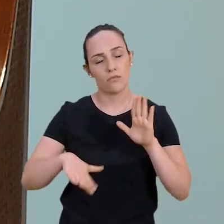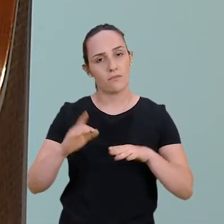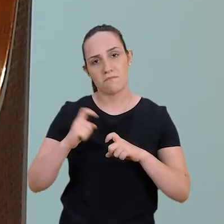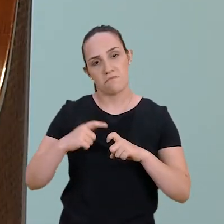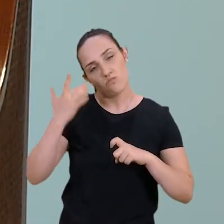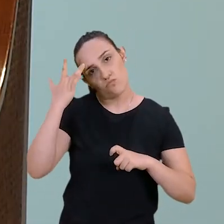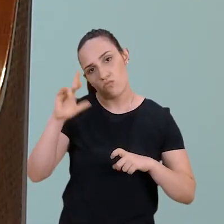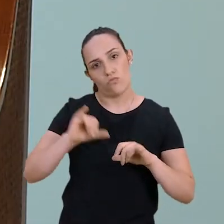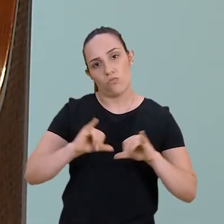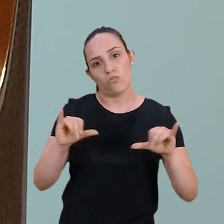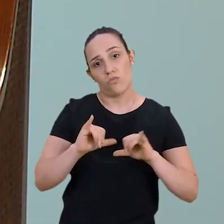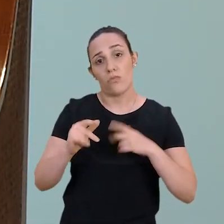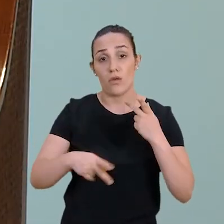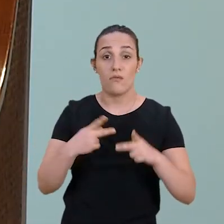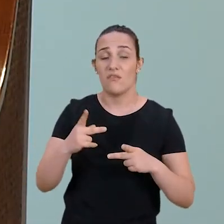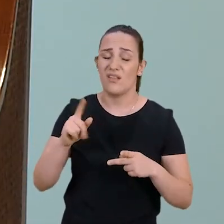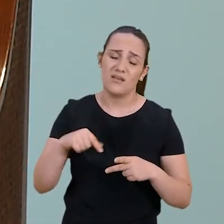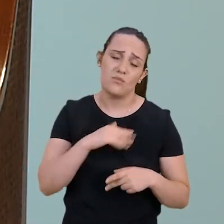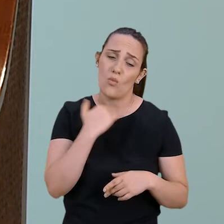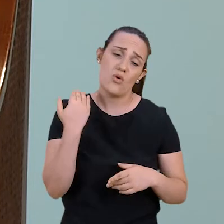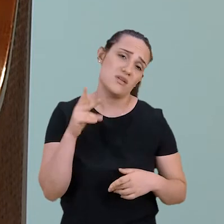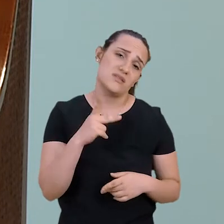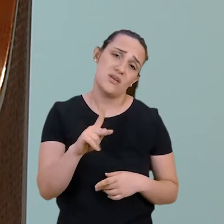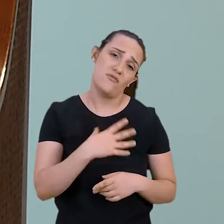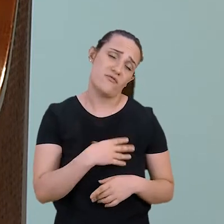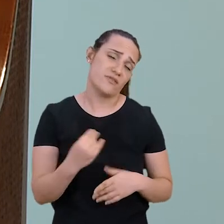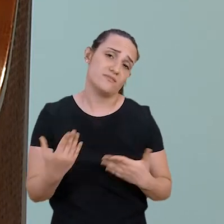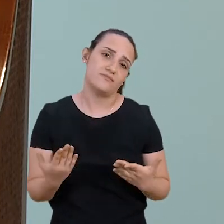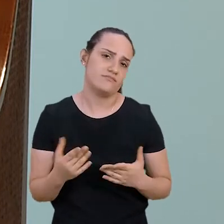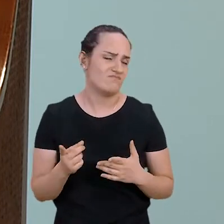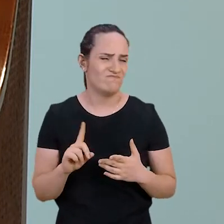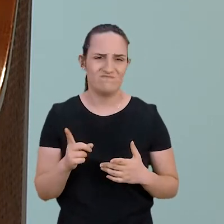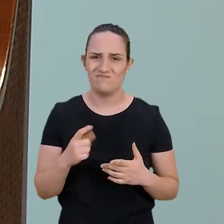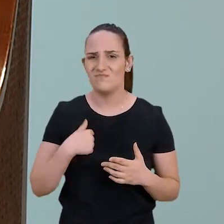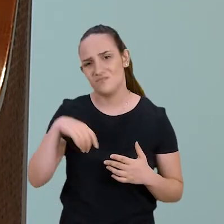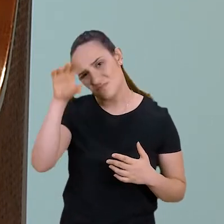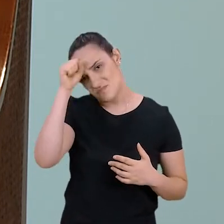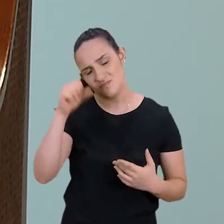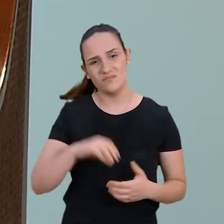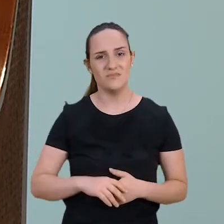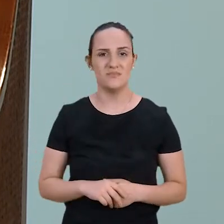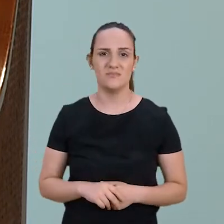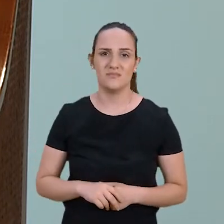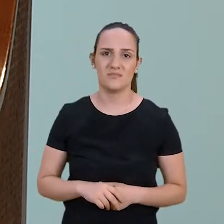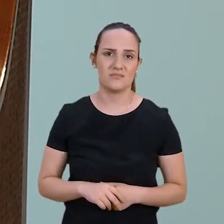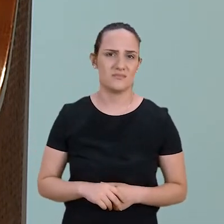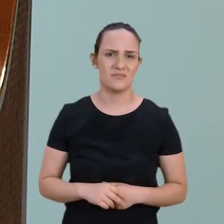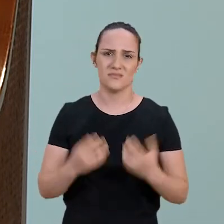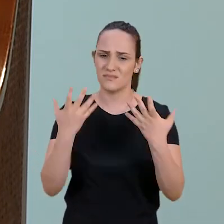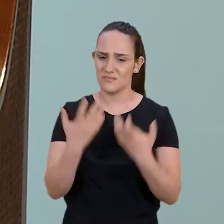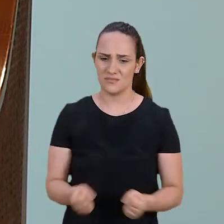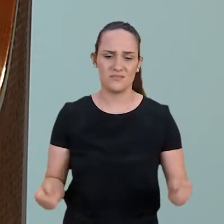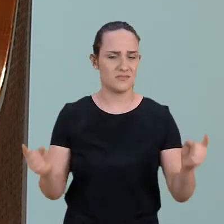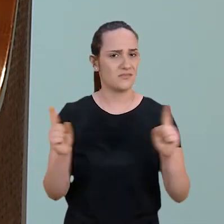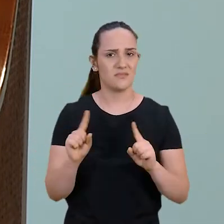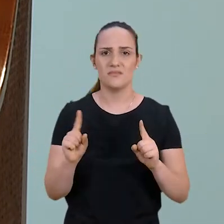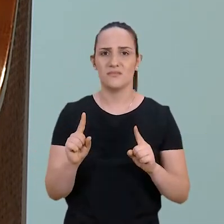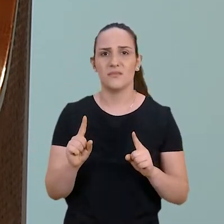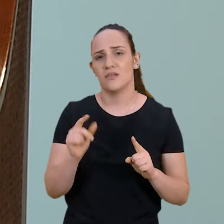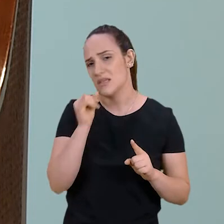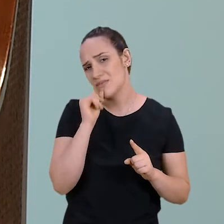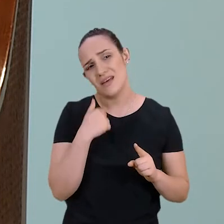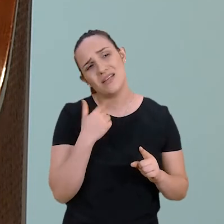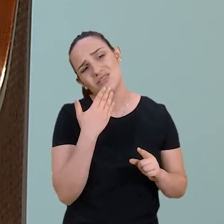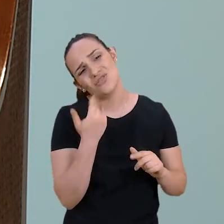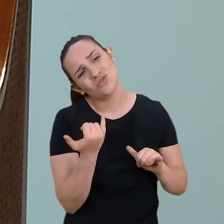informação, né? O que eu sempre gosto de falar e que eu aprendi, e falo para as mães, não aceite o primeiro sinto muito que você